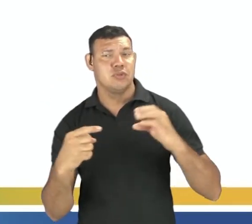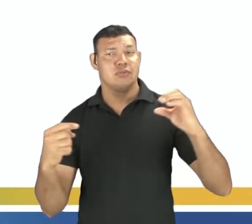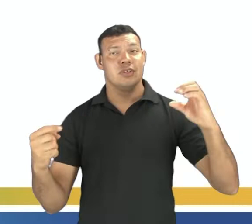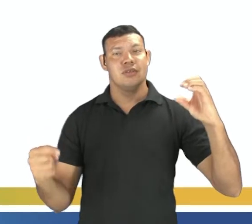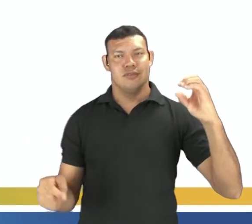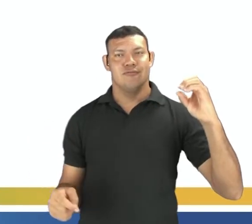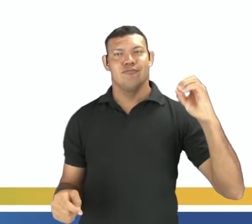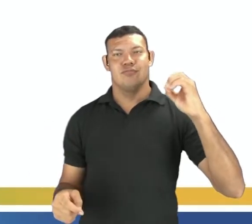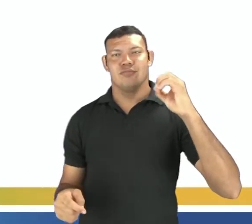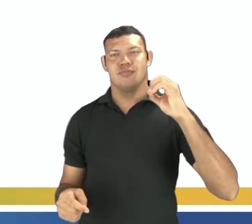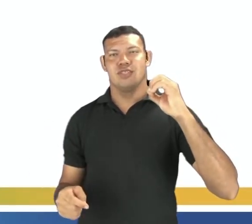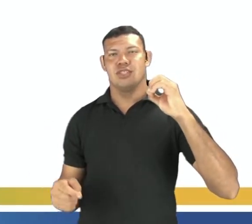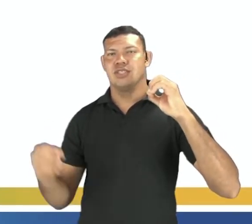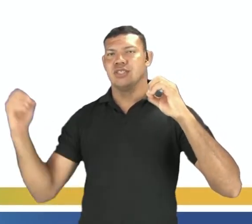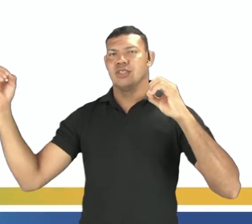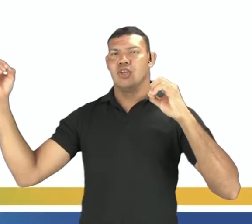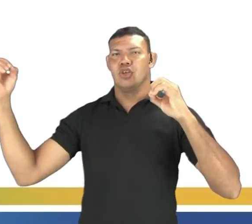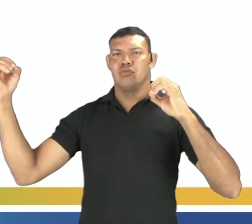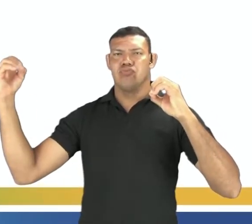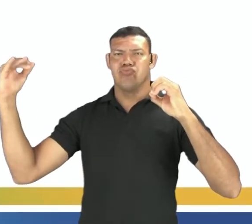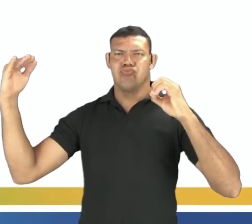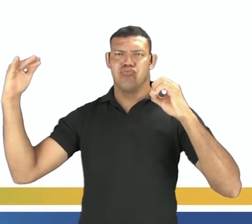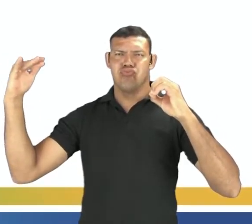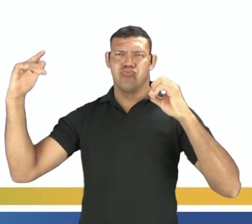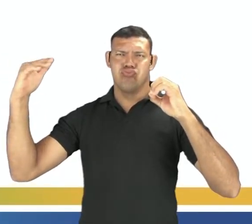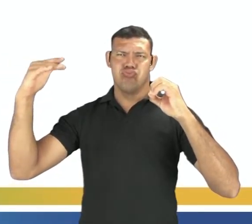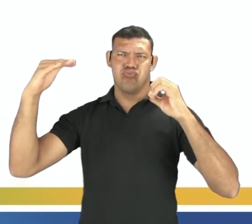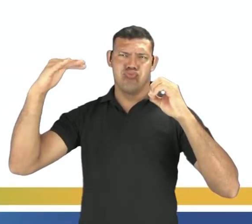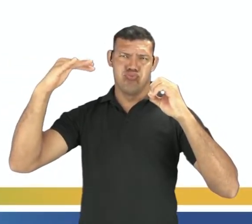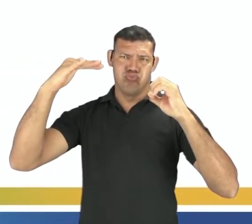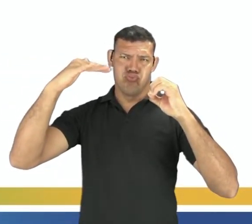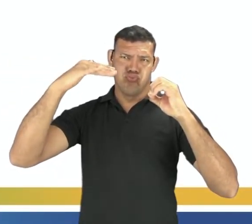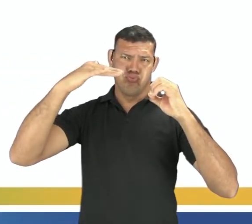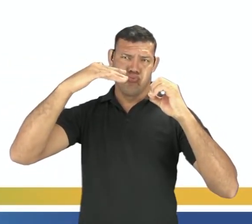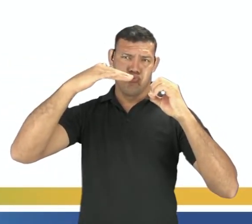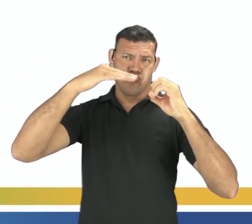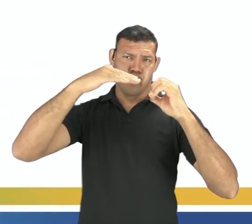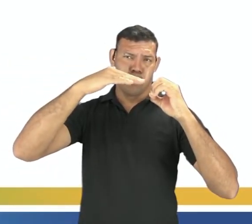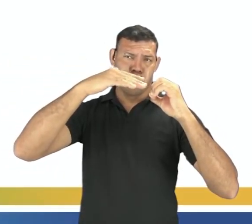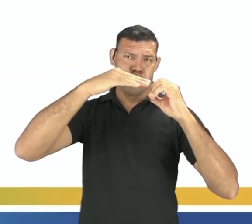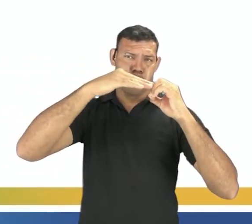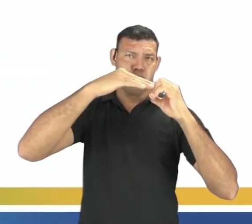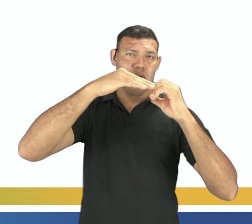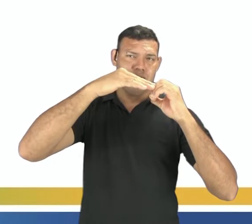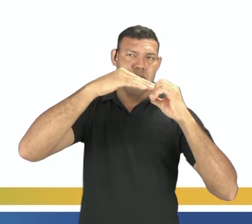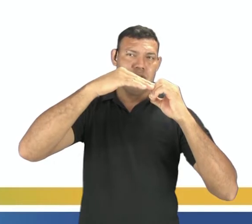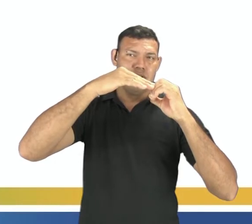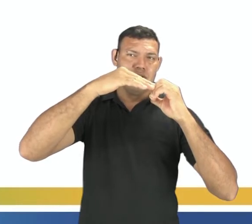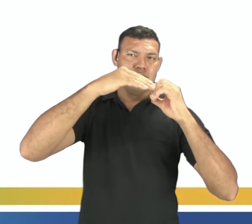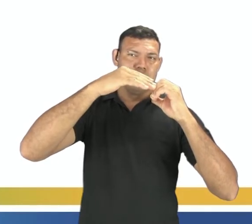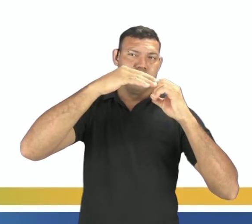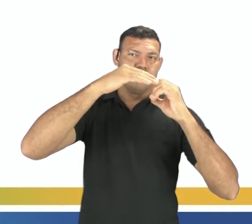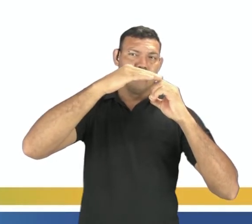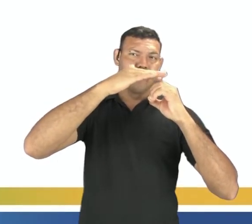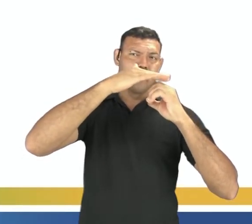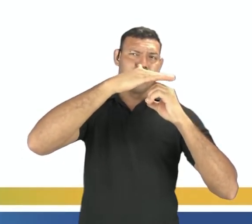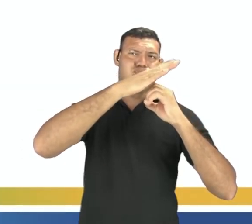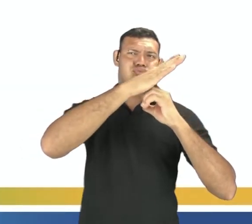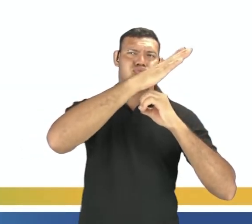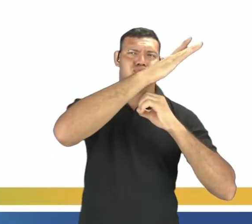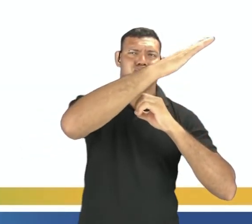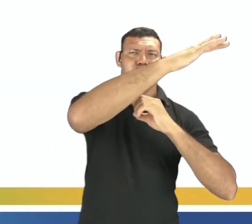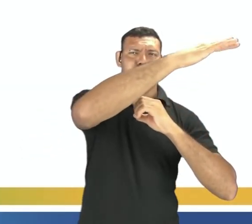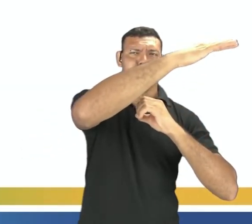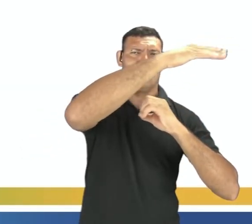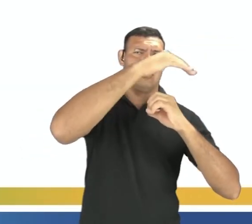em nosso planeta, atravessando a atmosfera. Parte dessa radiação, como vocês estão vendo aí, retorna para a atmosfera.